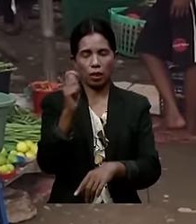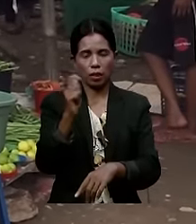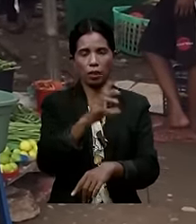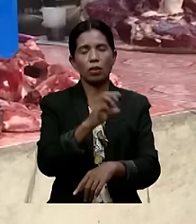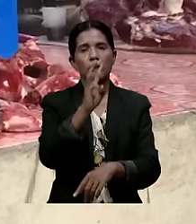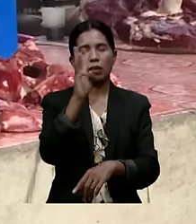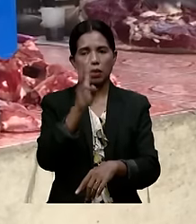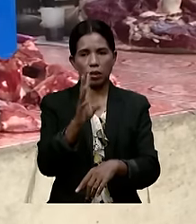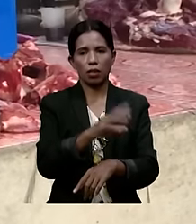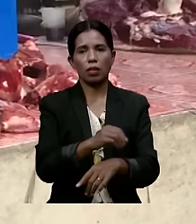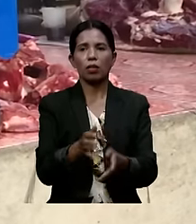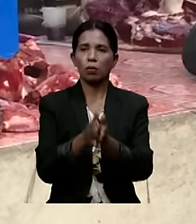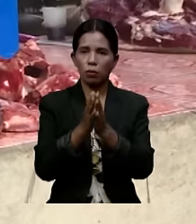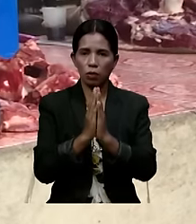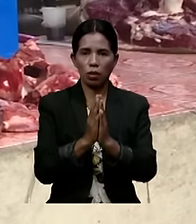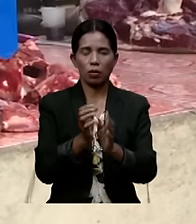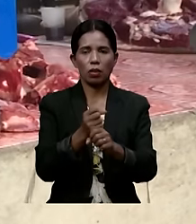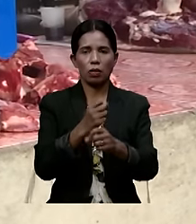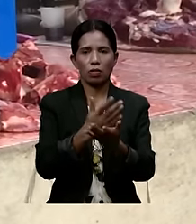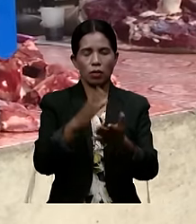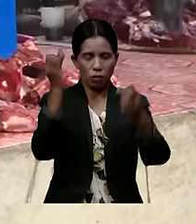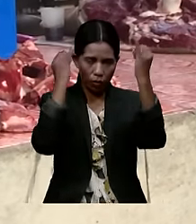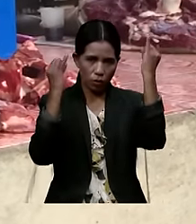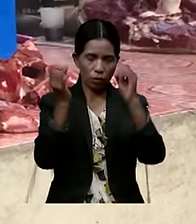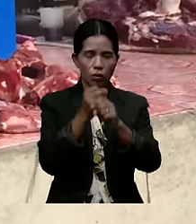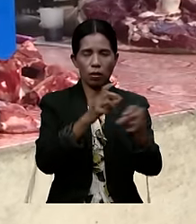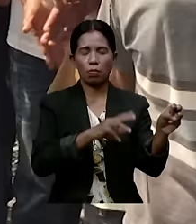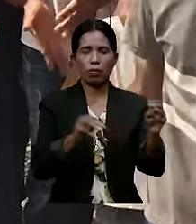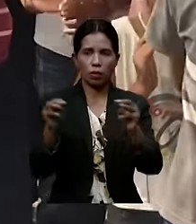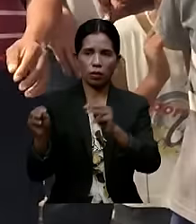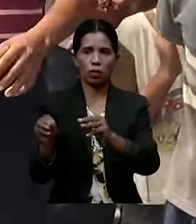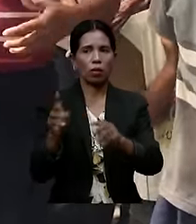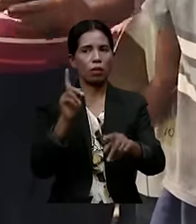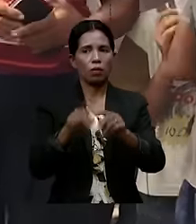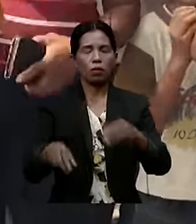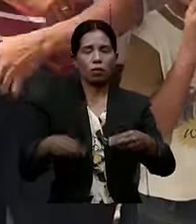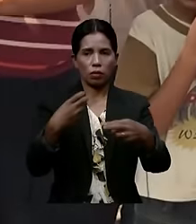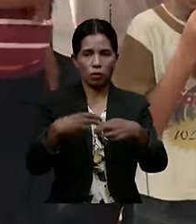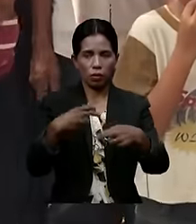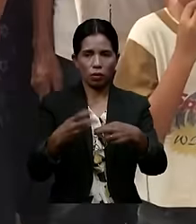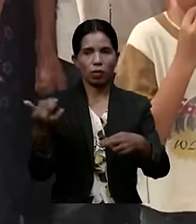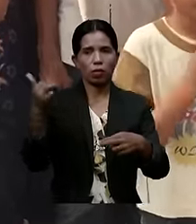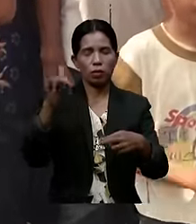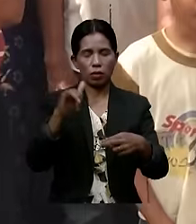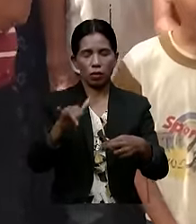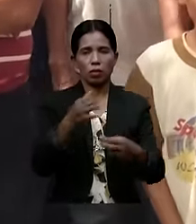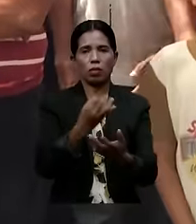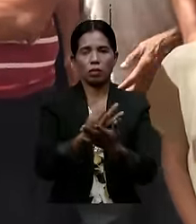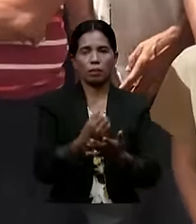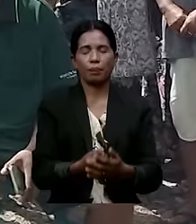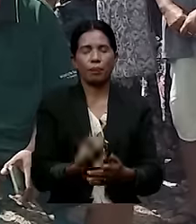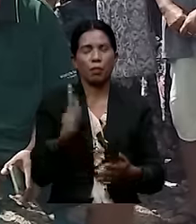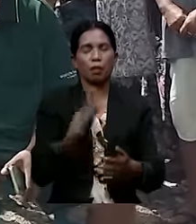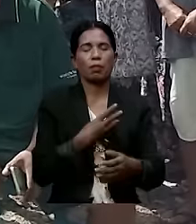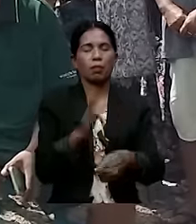comprador. Vendedor Sira Husu atuhalo uluk socialização, molokalo mudança, atunne la pele fo impacto basirnya rendimento. Mi